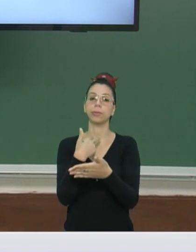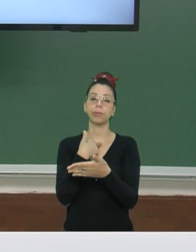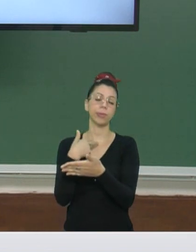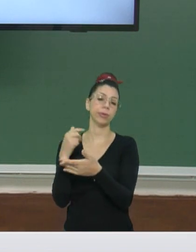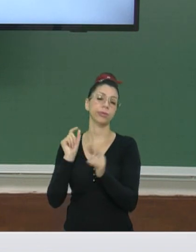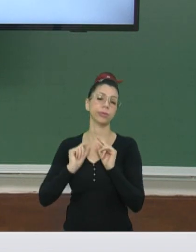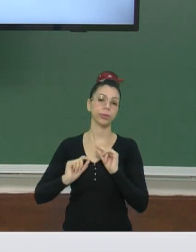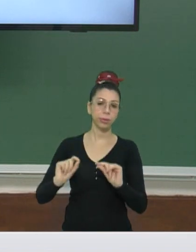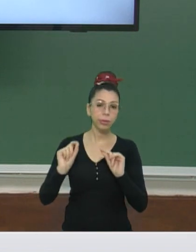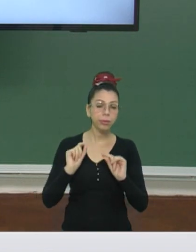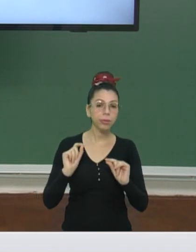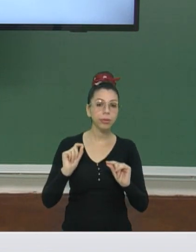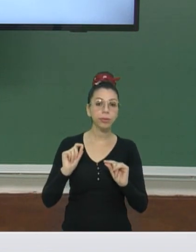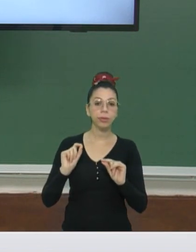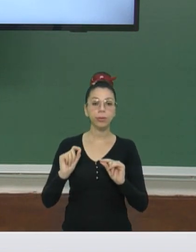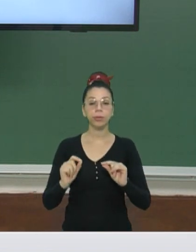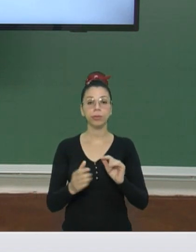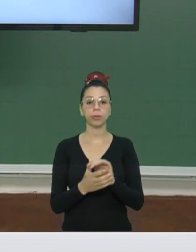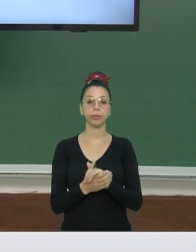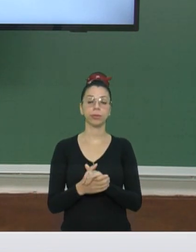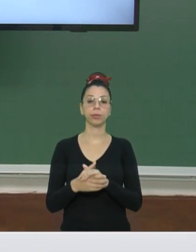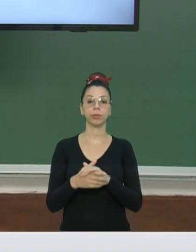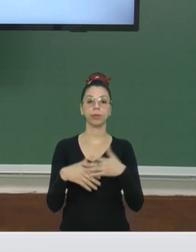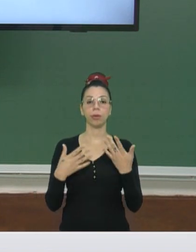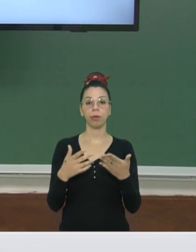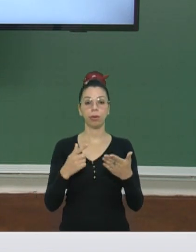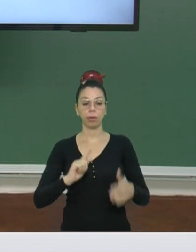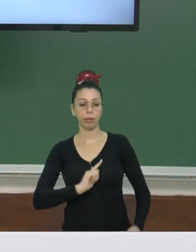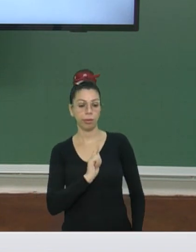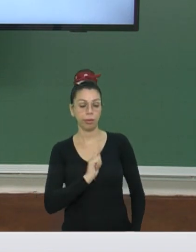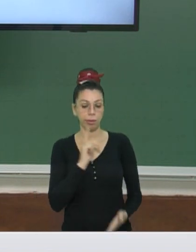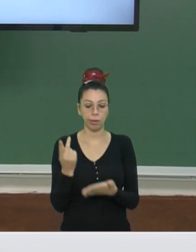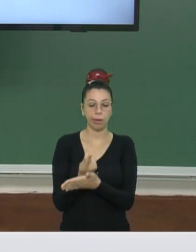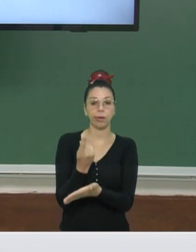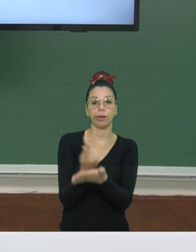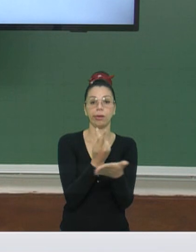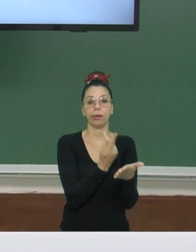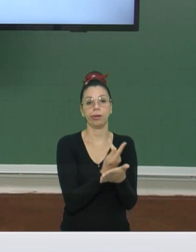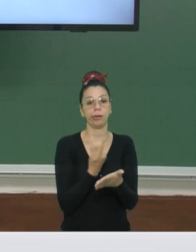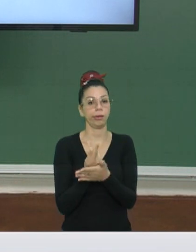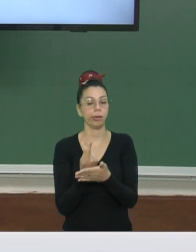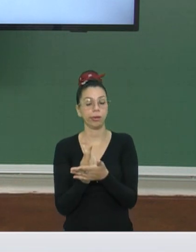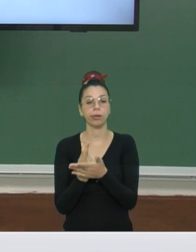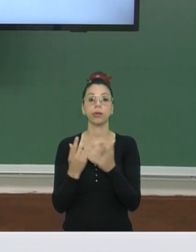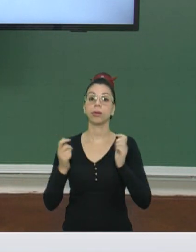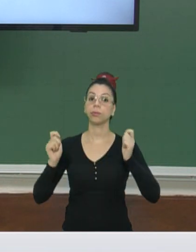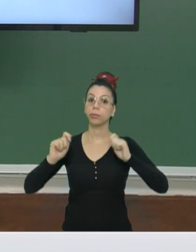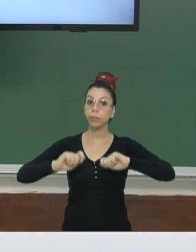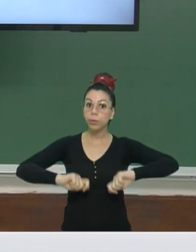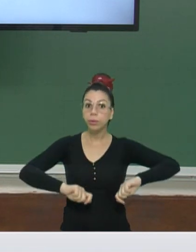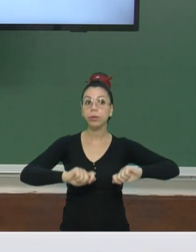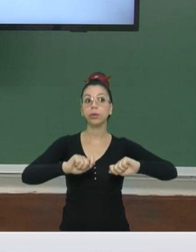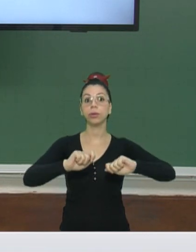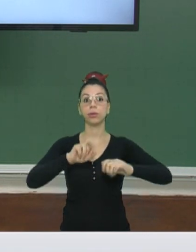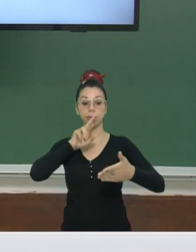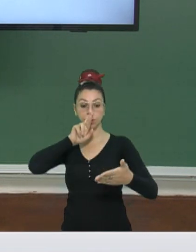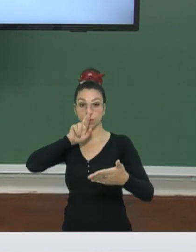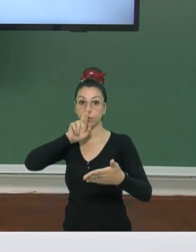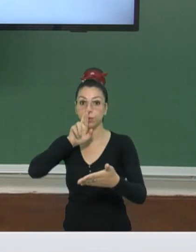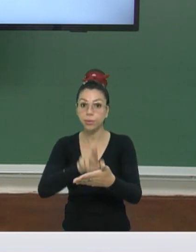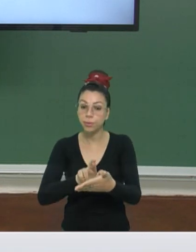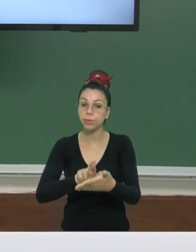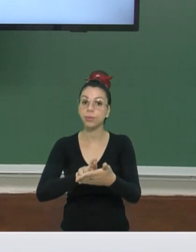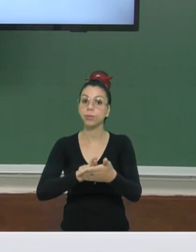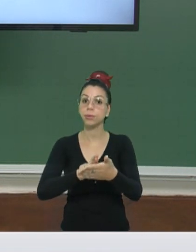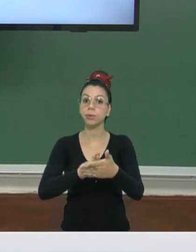ficar, né, dando uma banana para a ortografia, para a coesão textual, para a concordância. Nós temos que produzir a nossa resposta